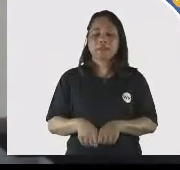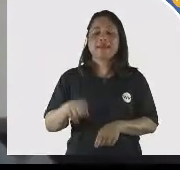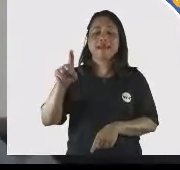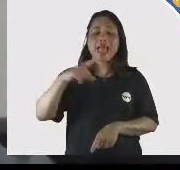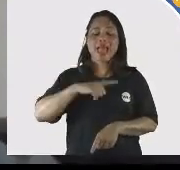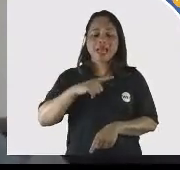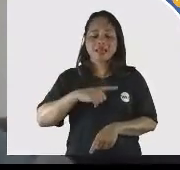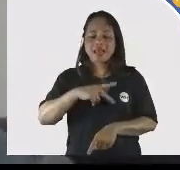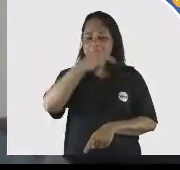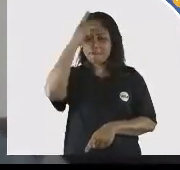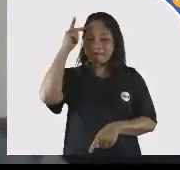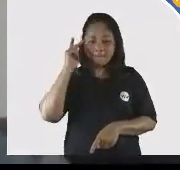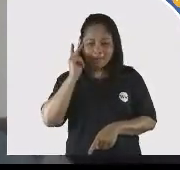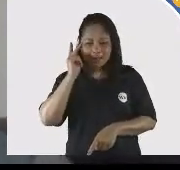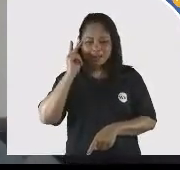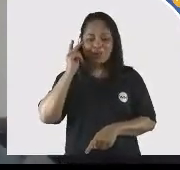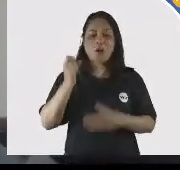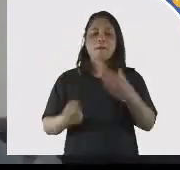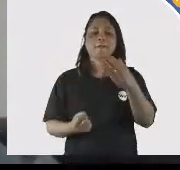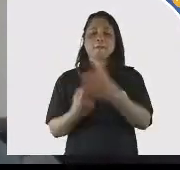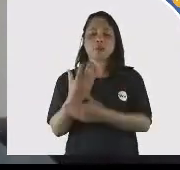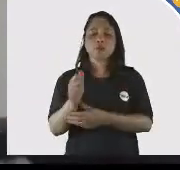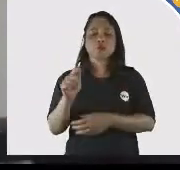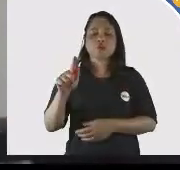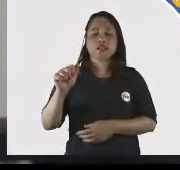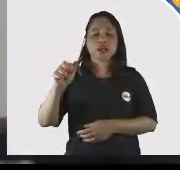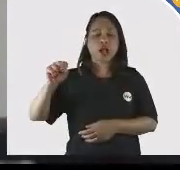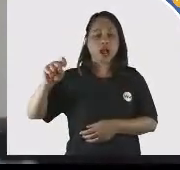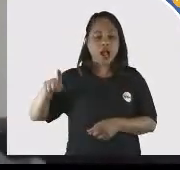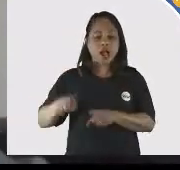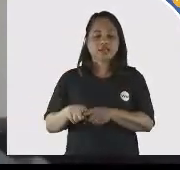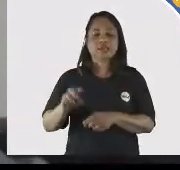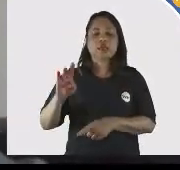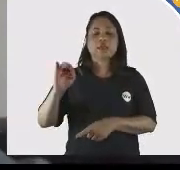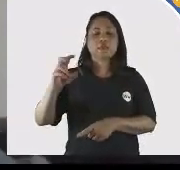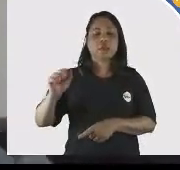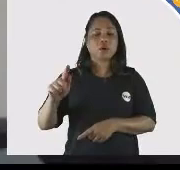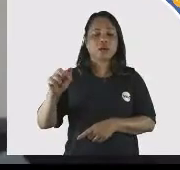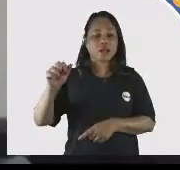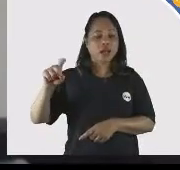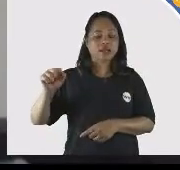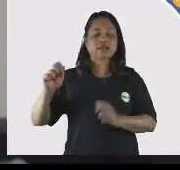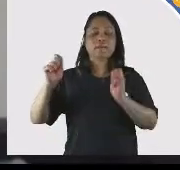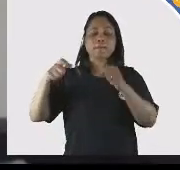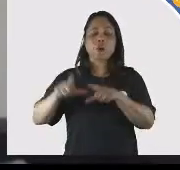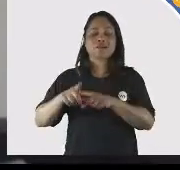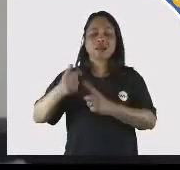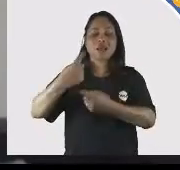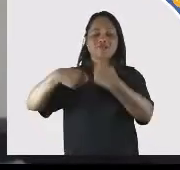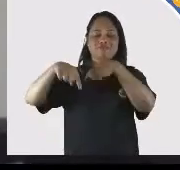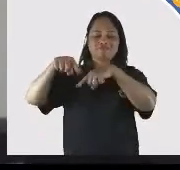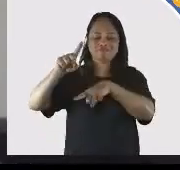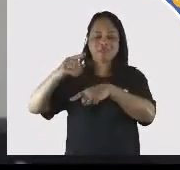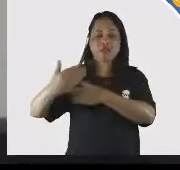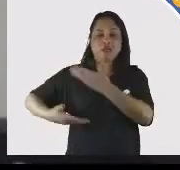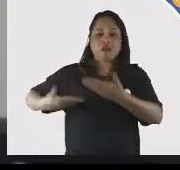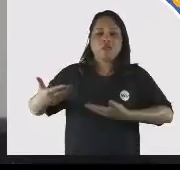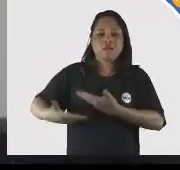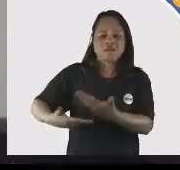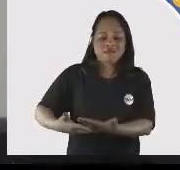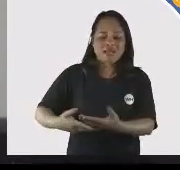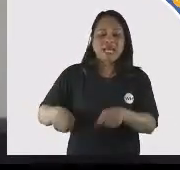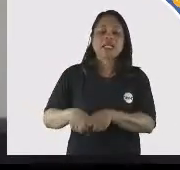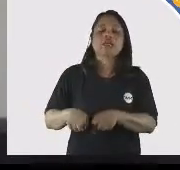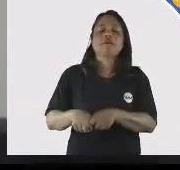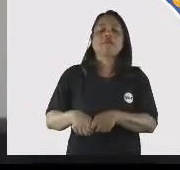os o gás o produtores de biometano o biogás possam evoluir no fornecimento e aí